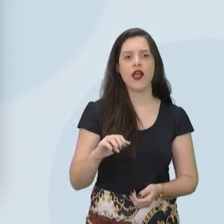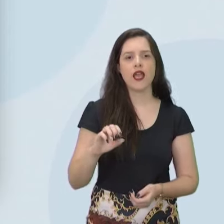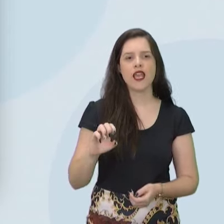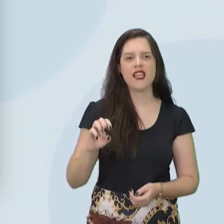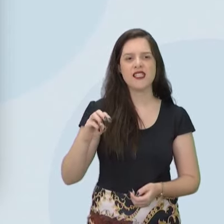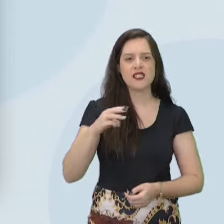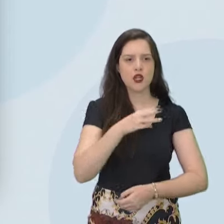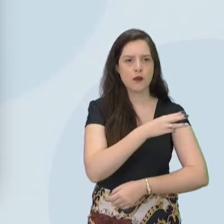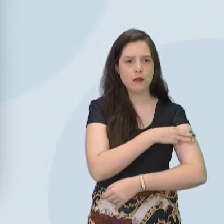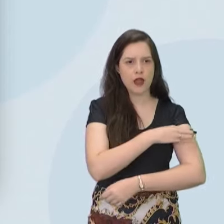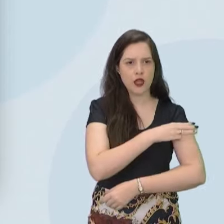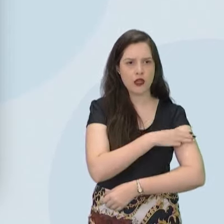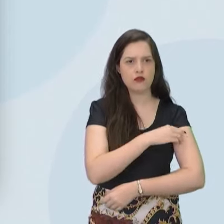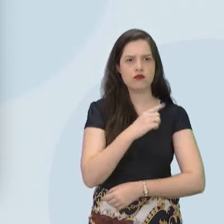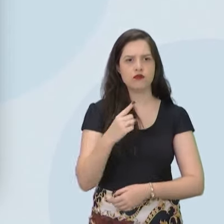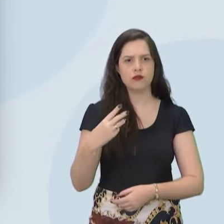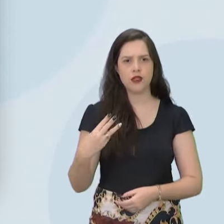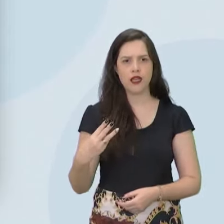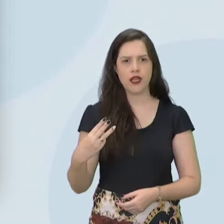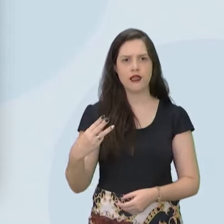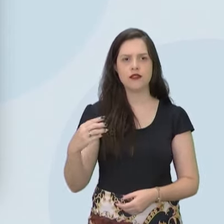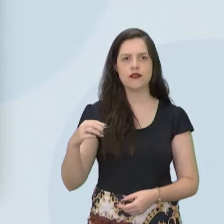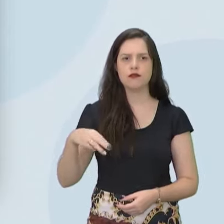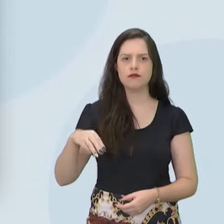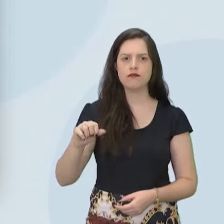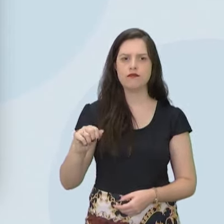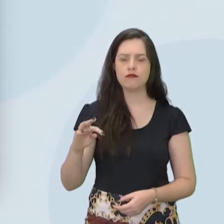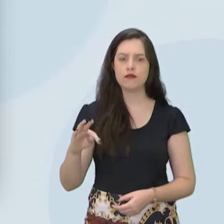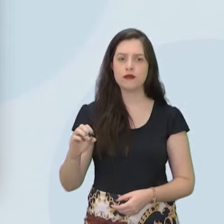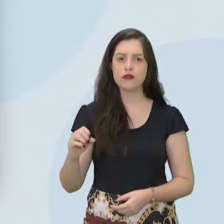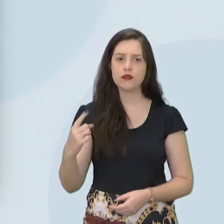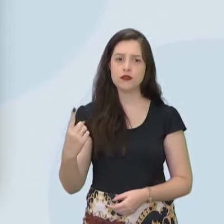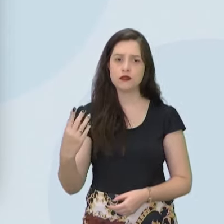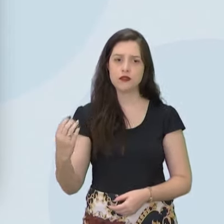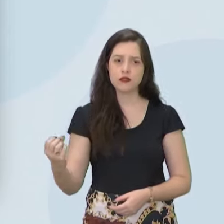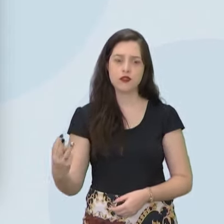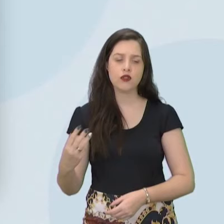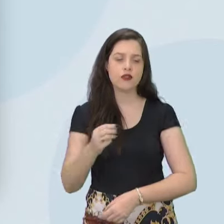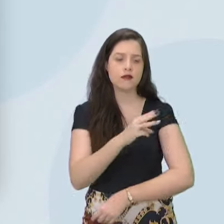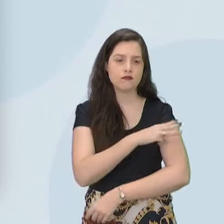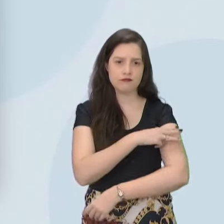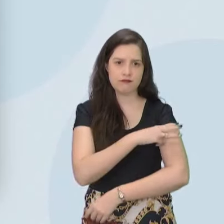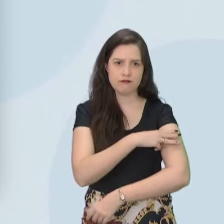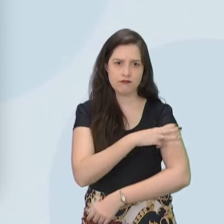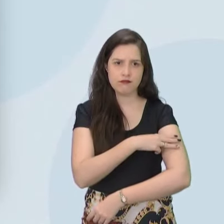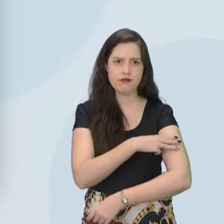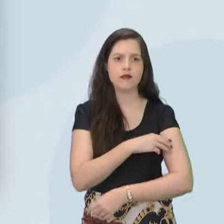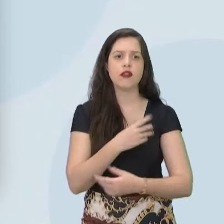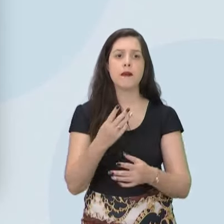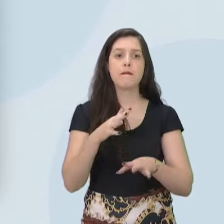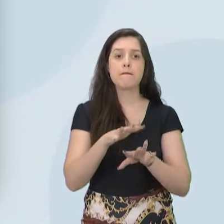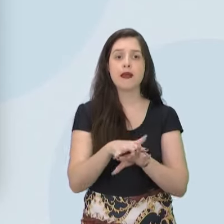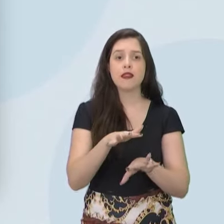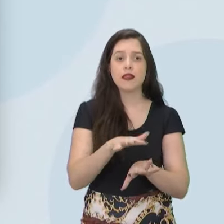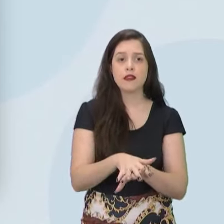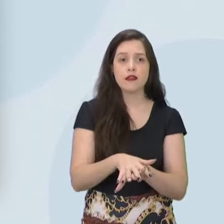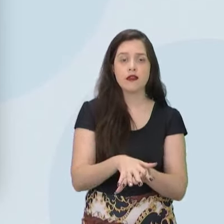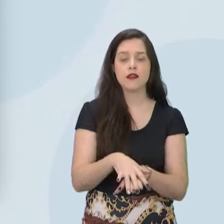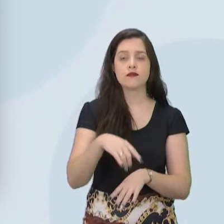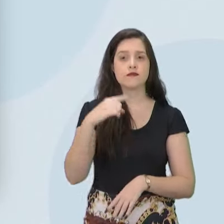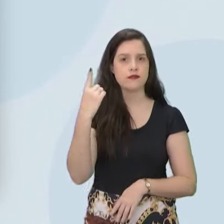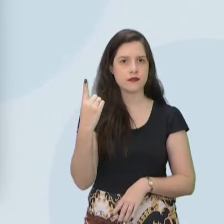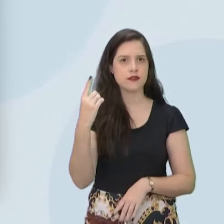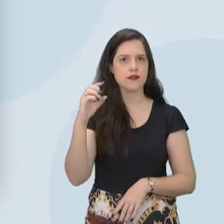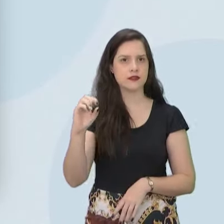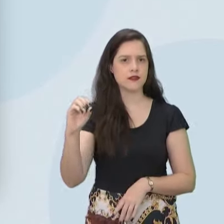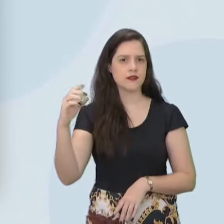médio, né, 13, 1 e 3, que na verdade é a primeira série e a terceira série do ensino médio, de matemática,